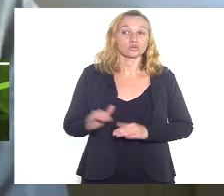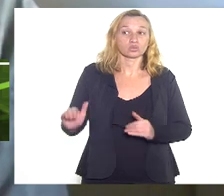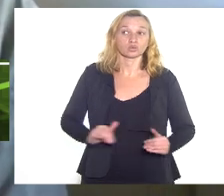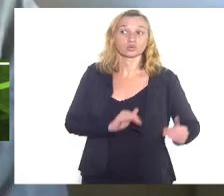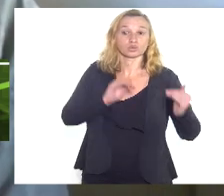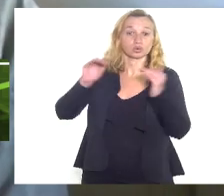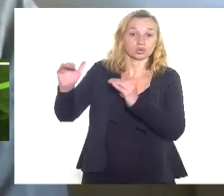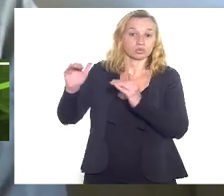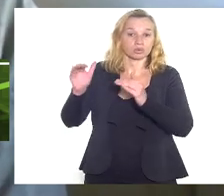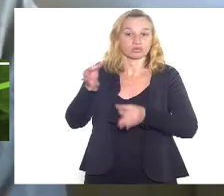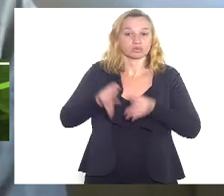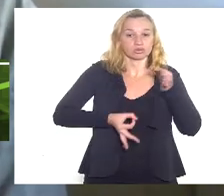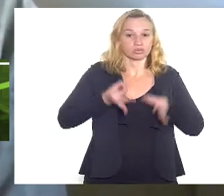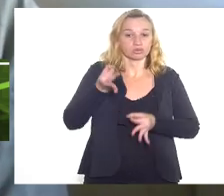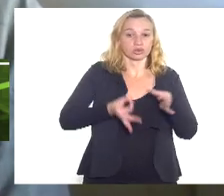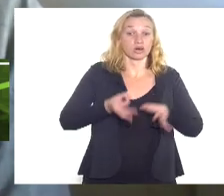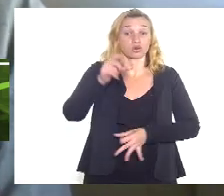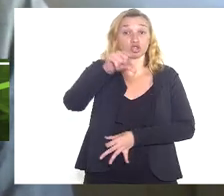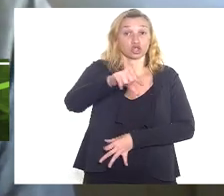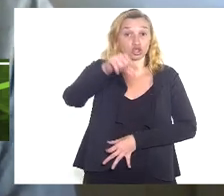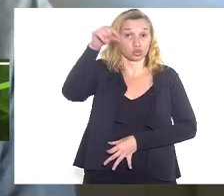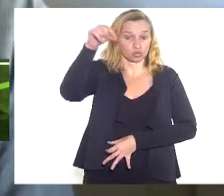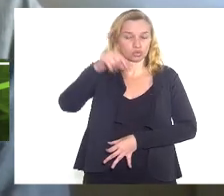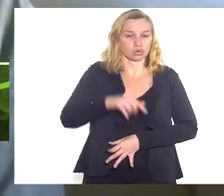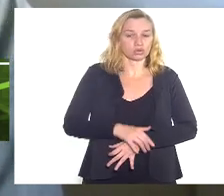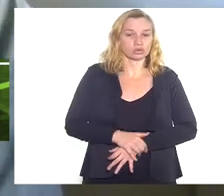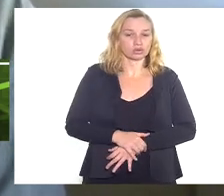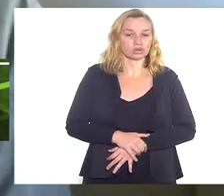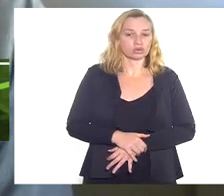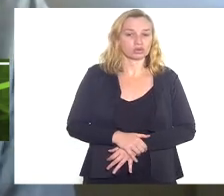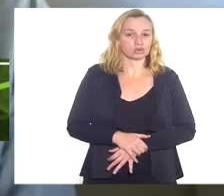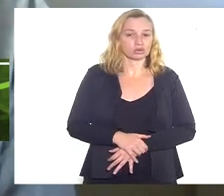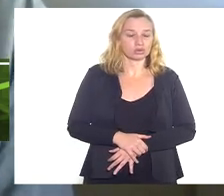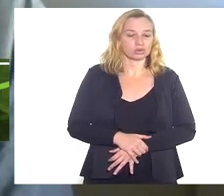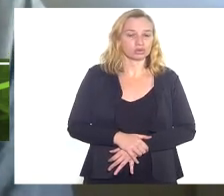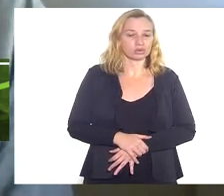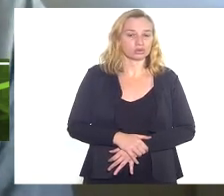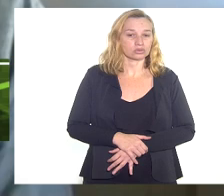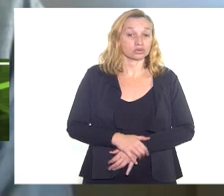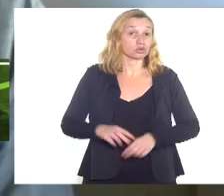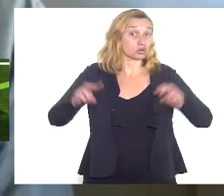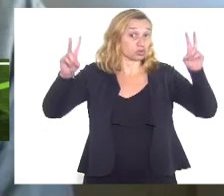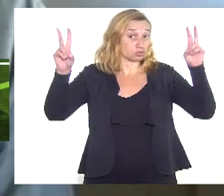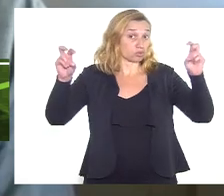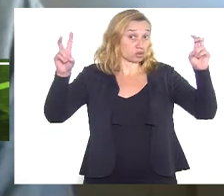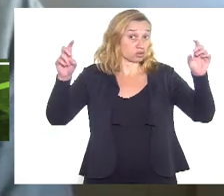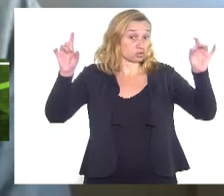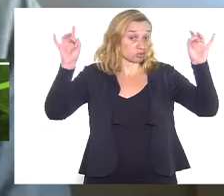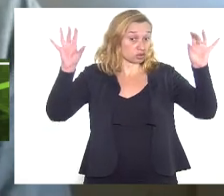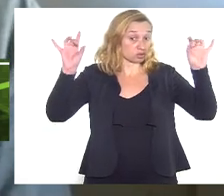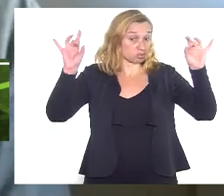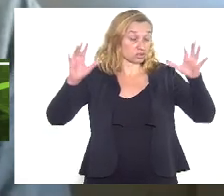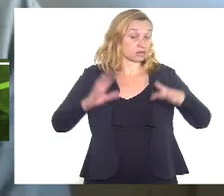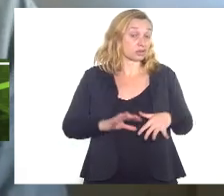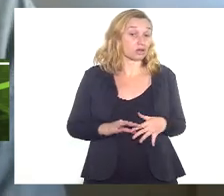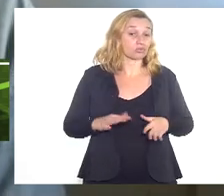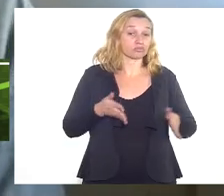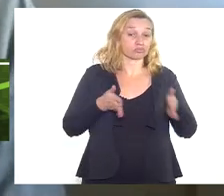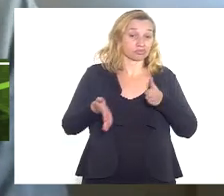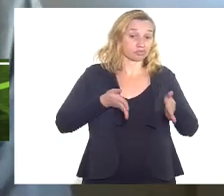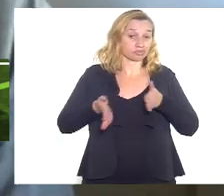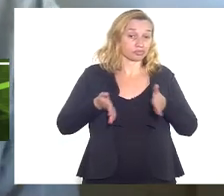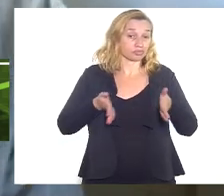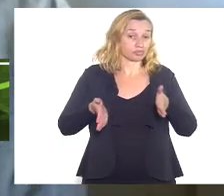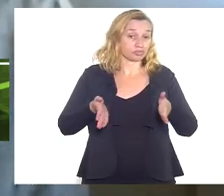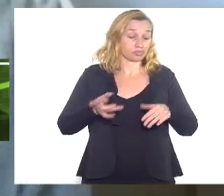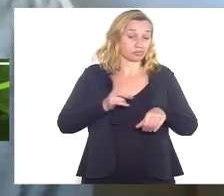Supremo decide, né, função de um caso específico, admissão temporária,